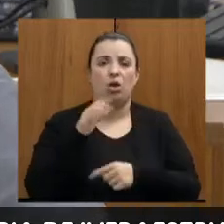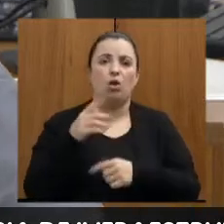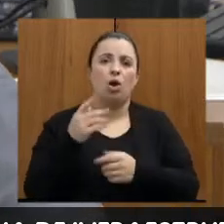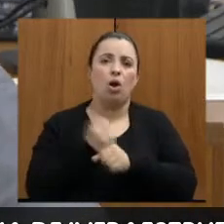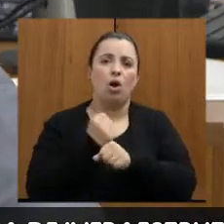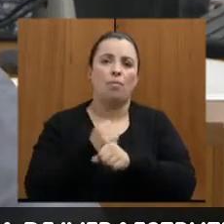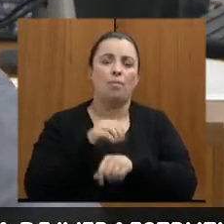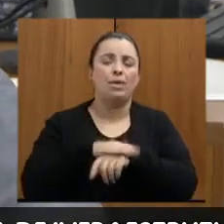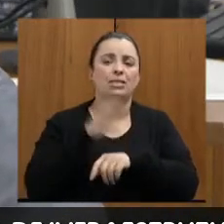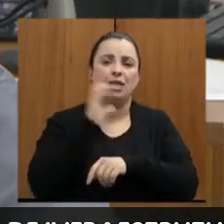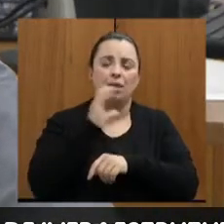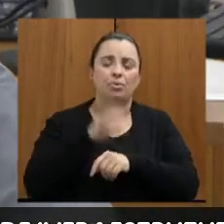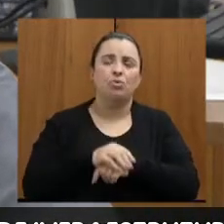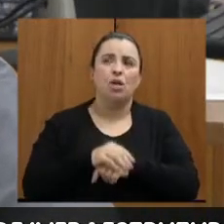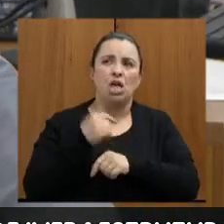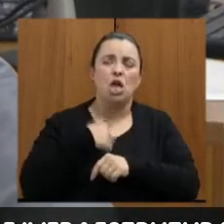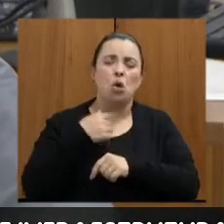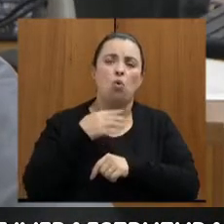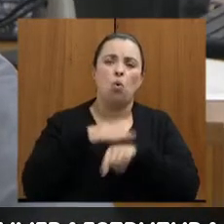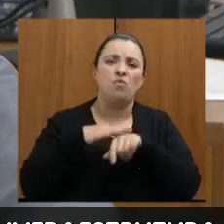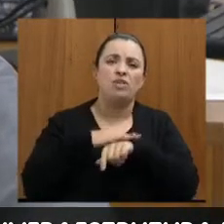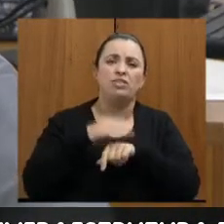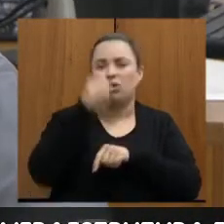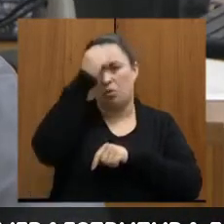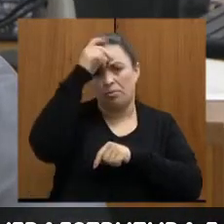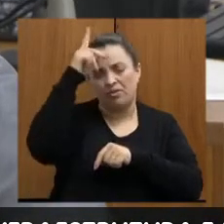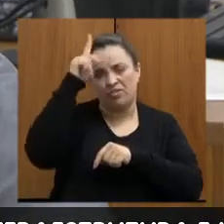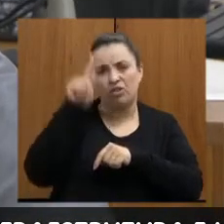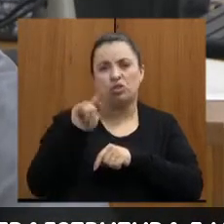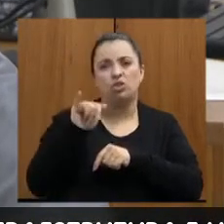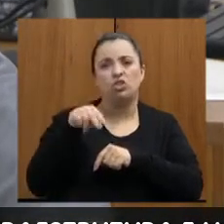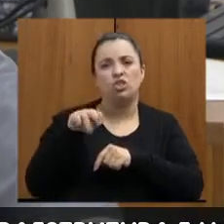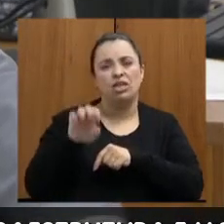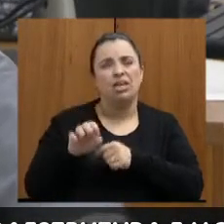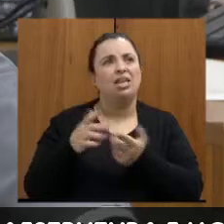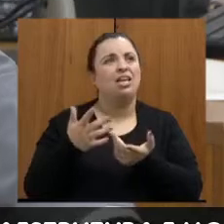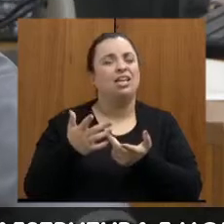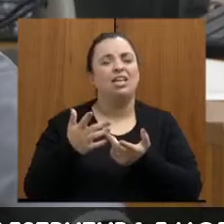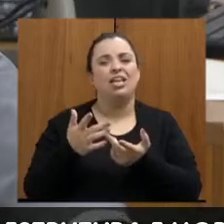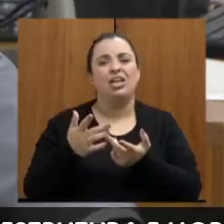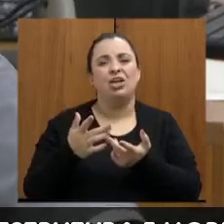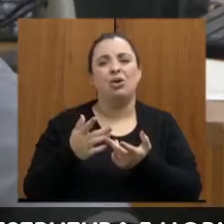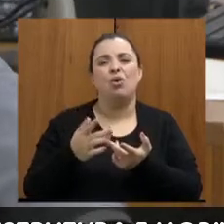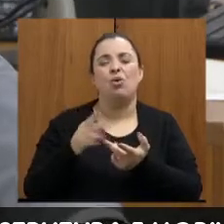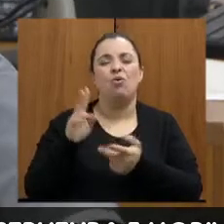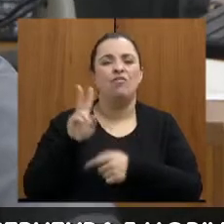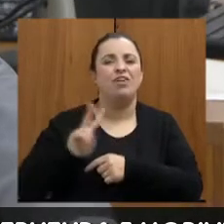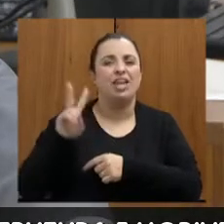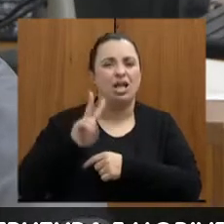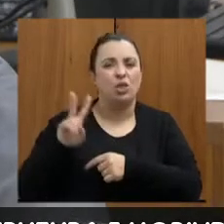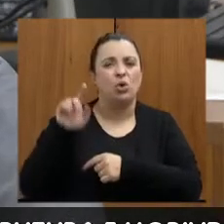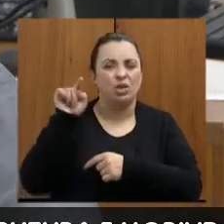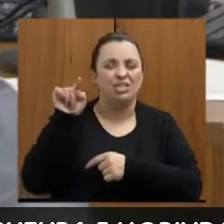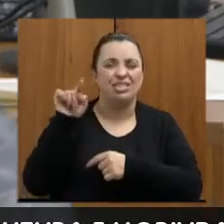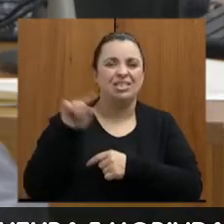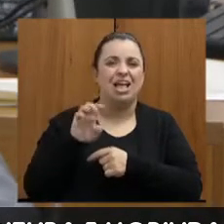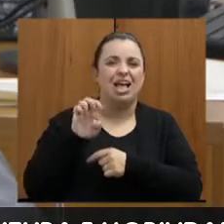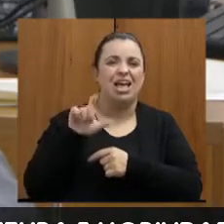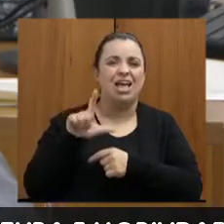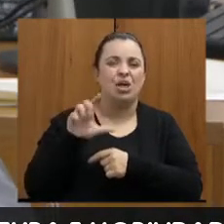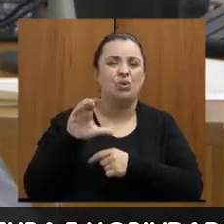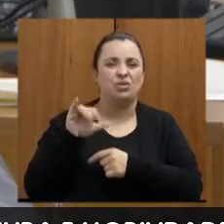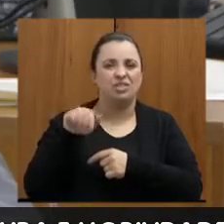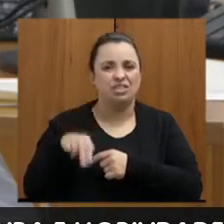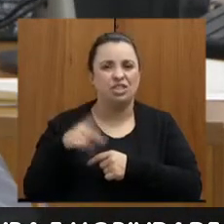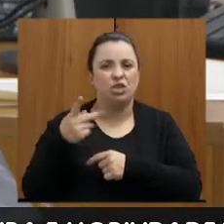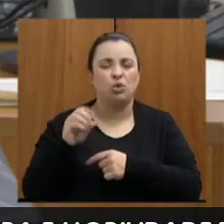10 Prefeito jimi com é o cinco o nosso ex-vereadores com os vereadores lá nosso amigo piu